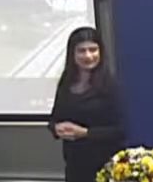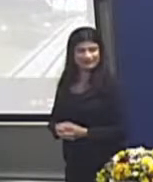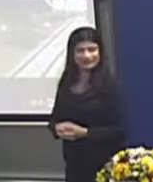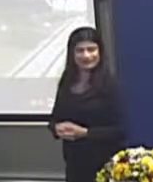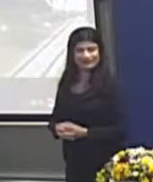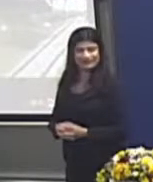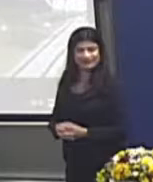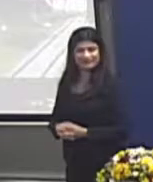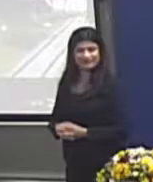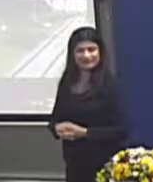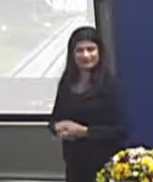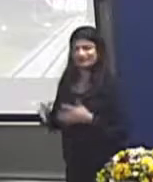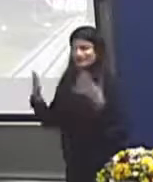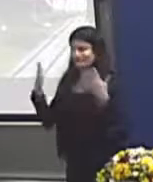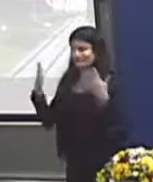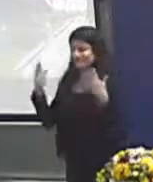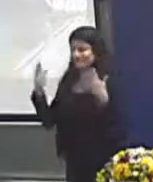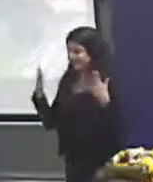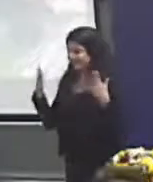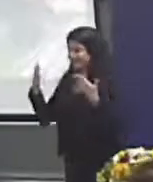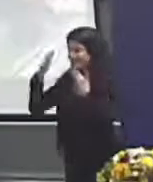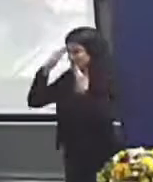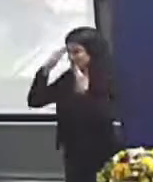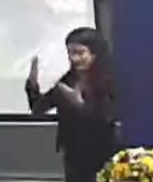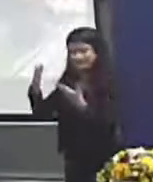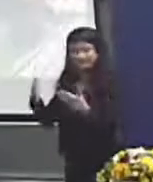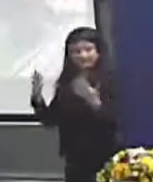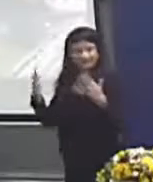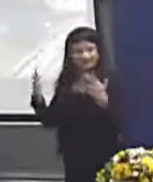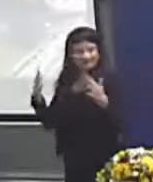Registro, mais uma salva de palmas, muito obrigado.